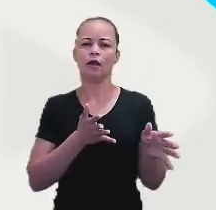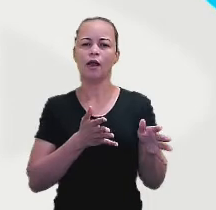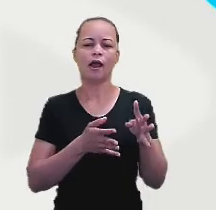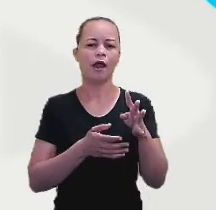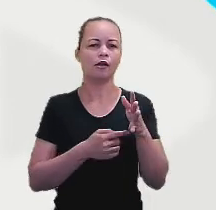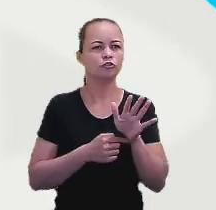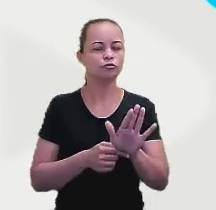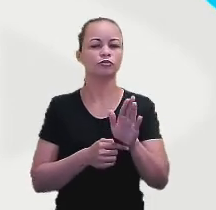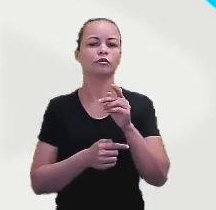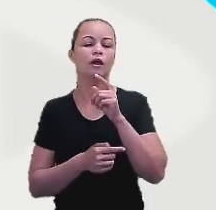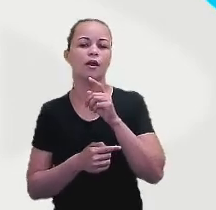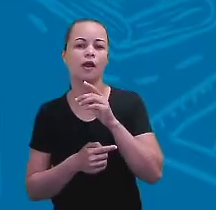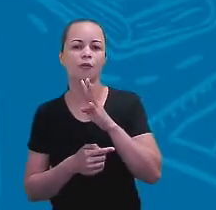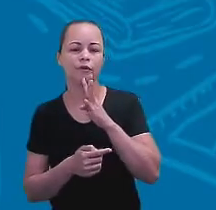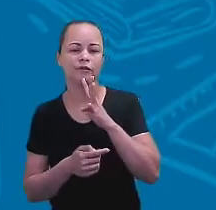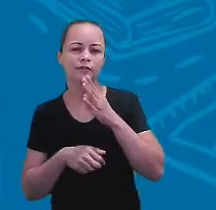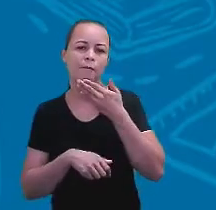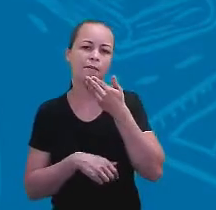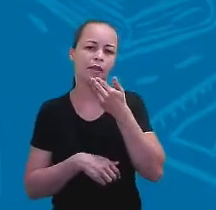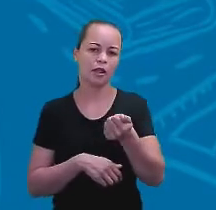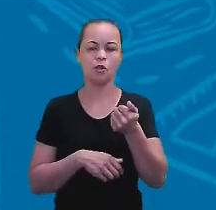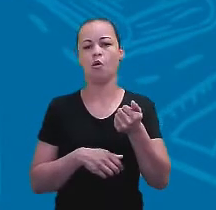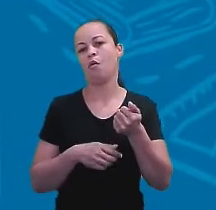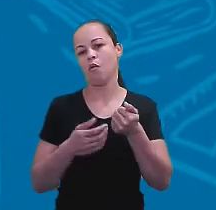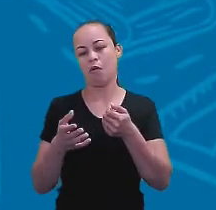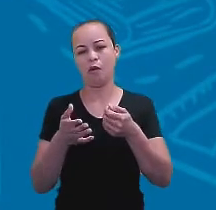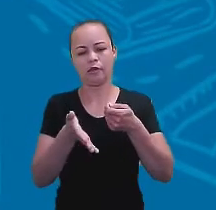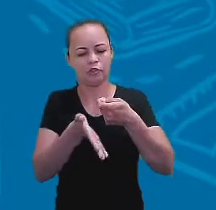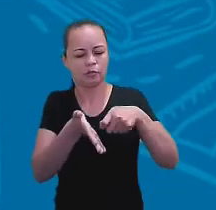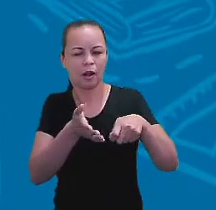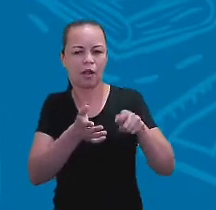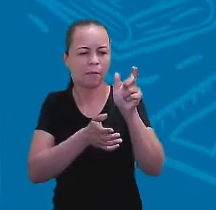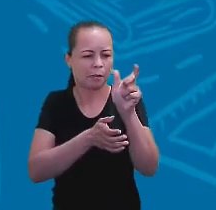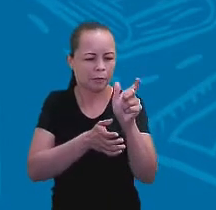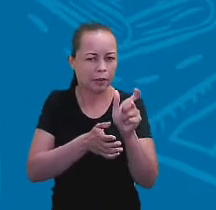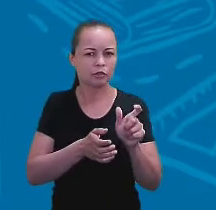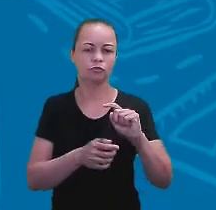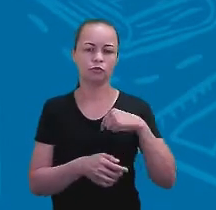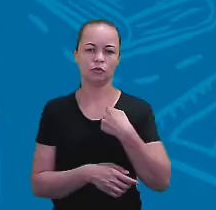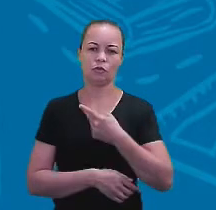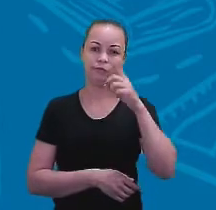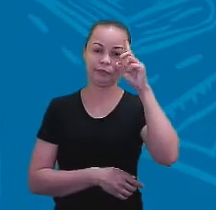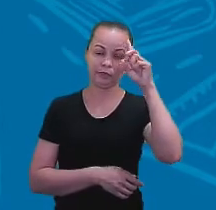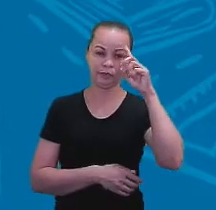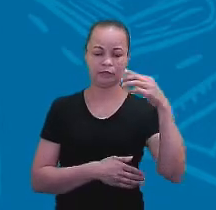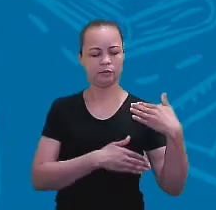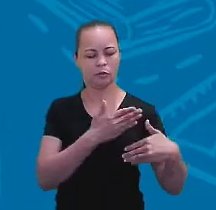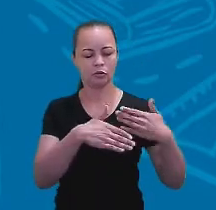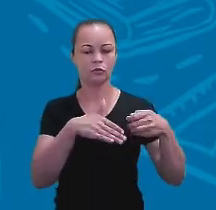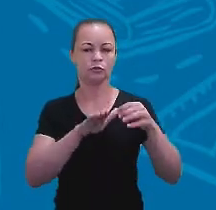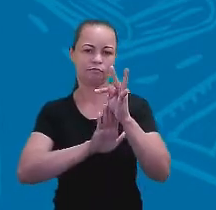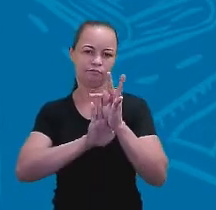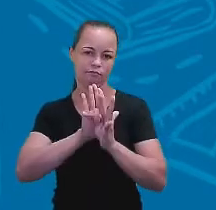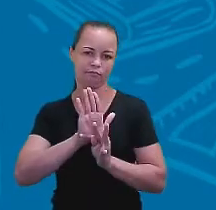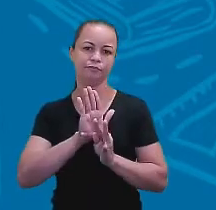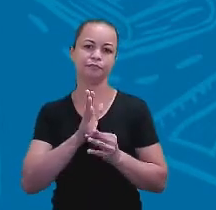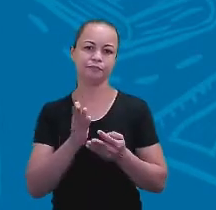conhecer melhor a ortografia, a empregar bem as palavras no nosso dia a dia, na nossa produção